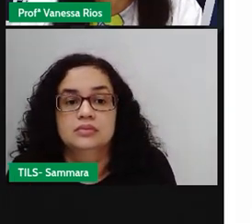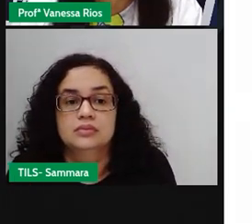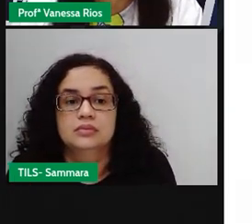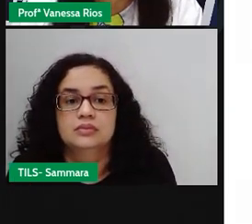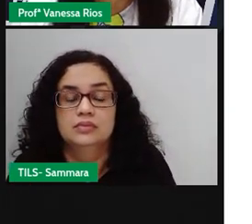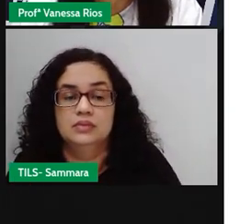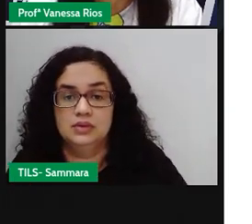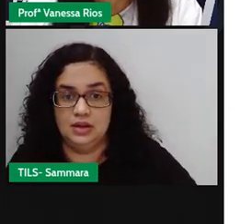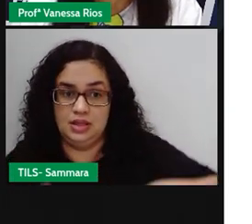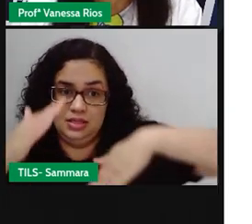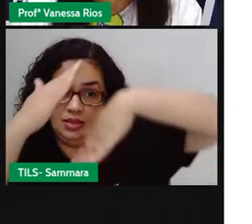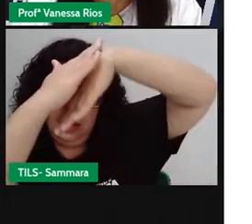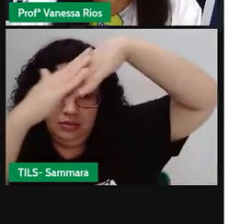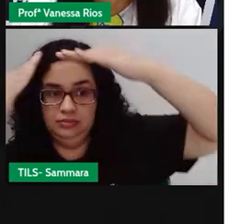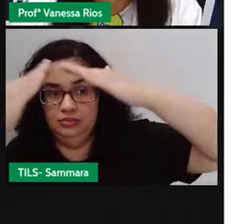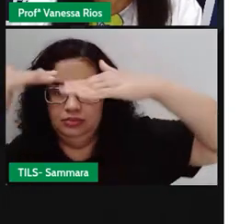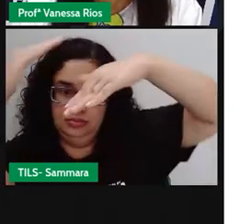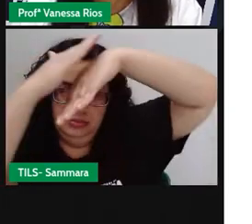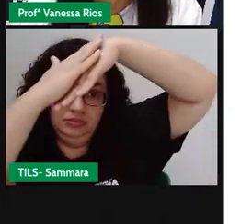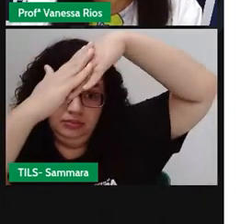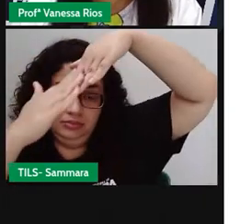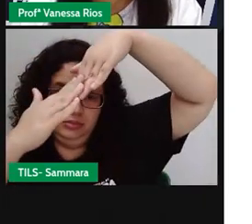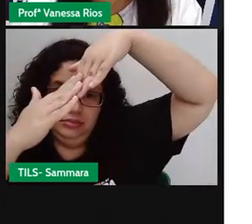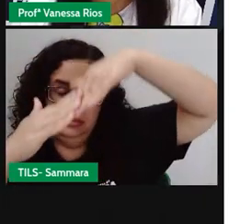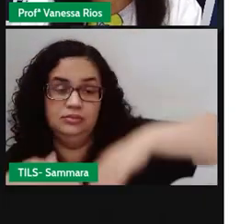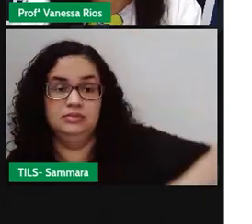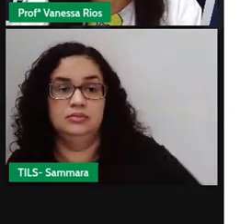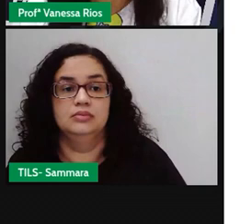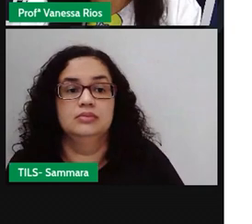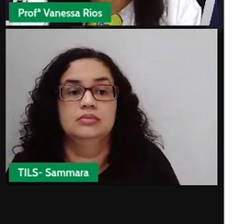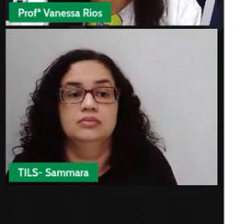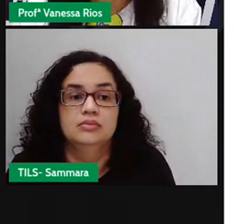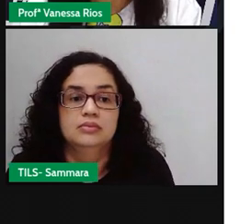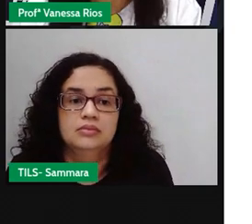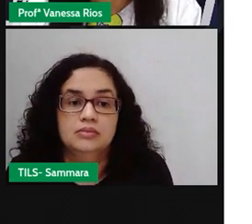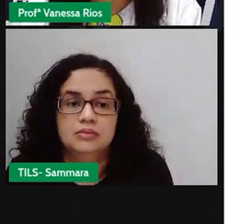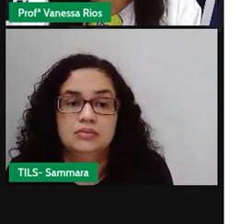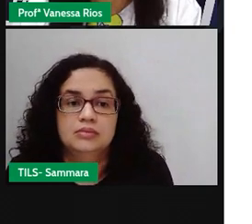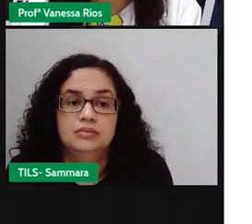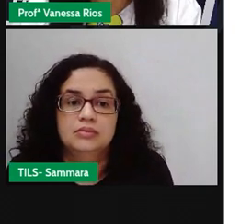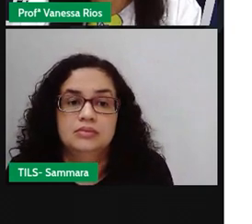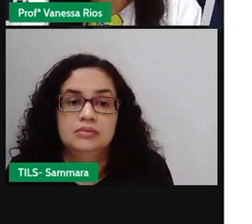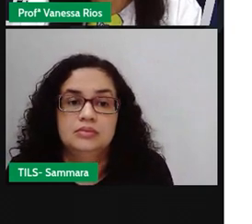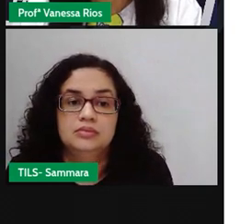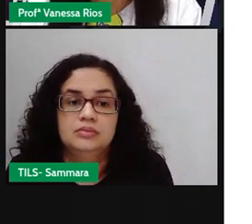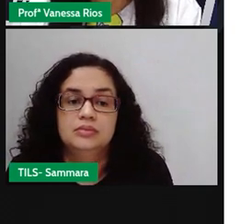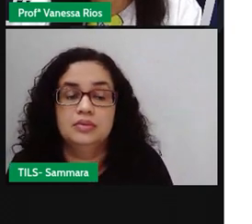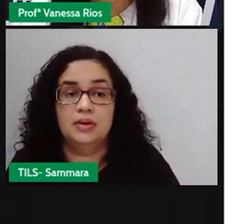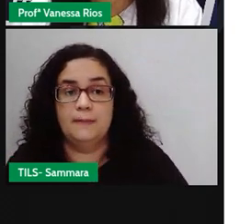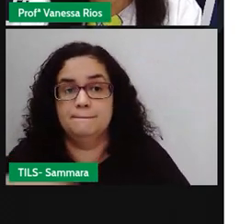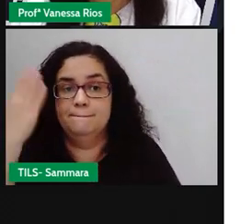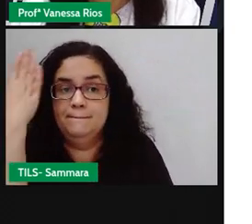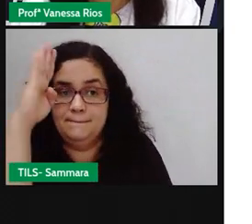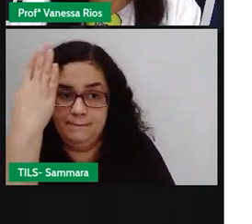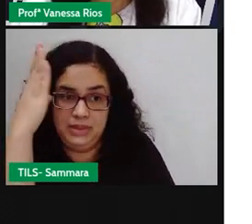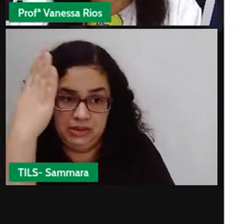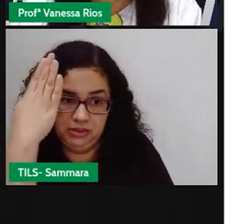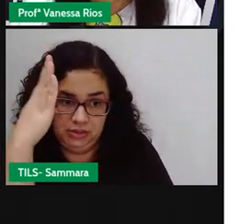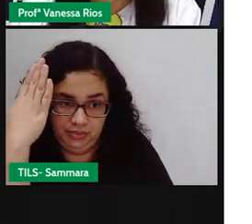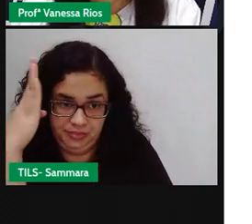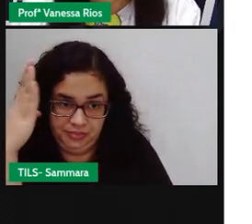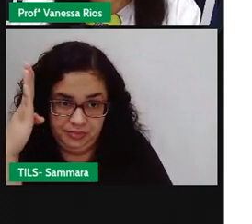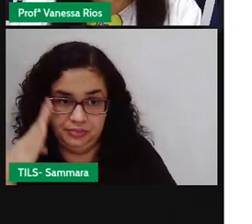tijolos, telhas, pisos e revestimentos e também